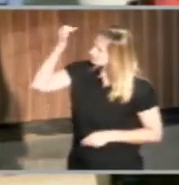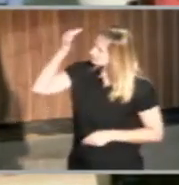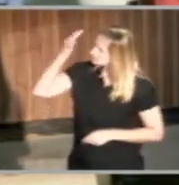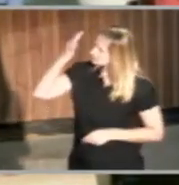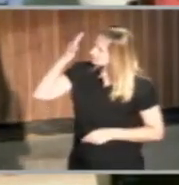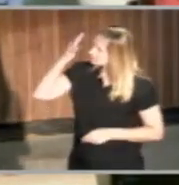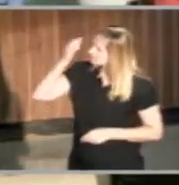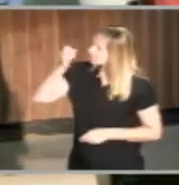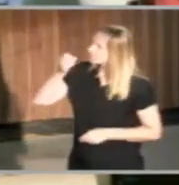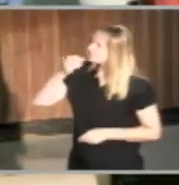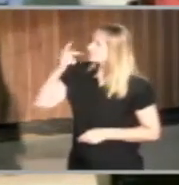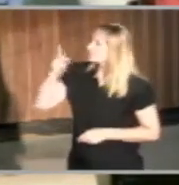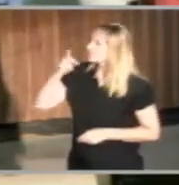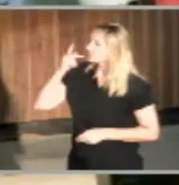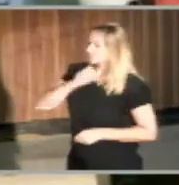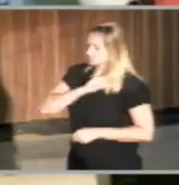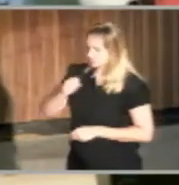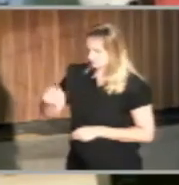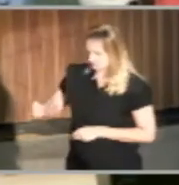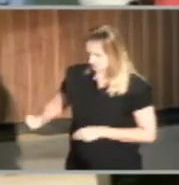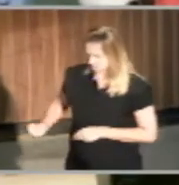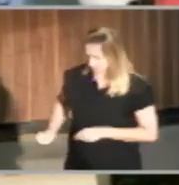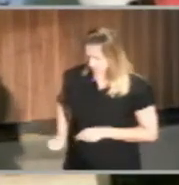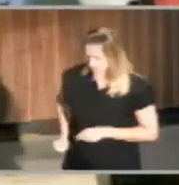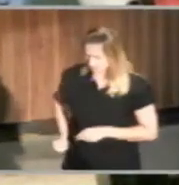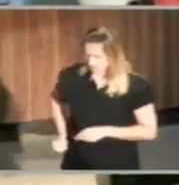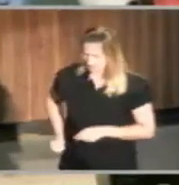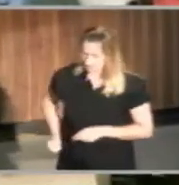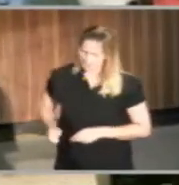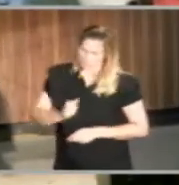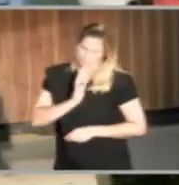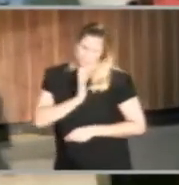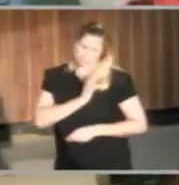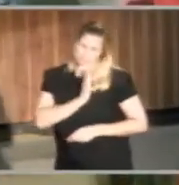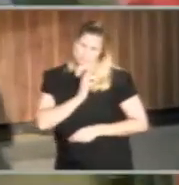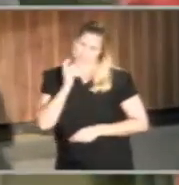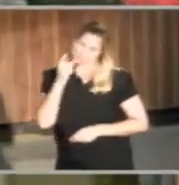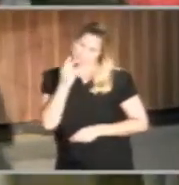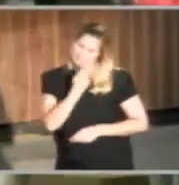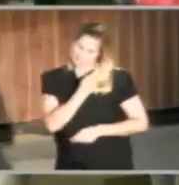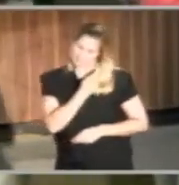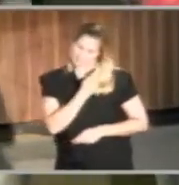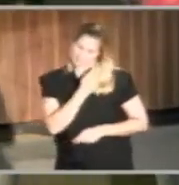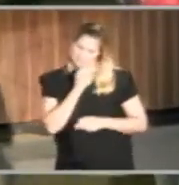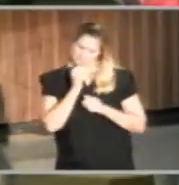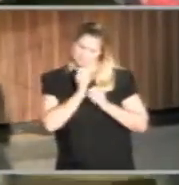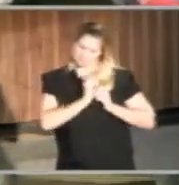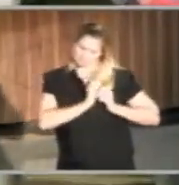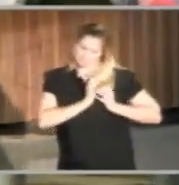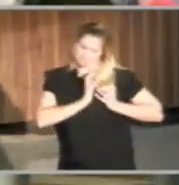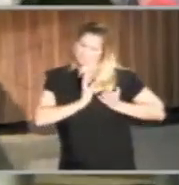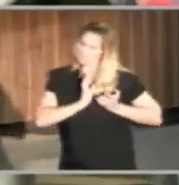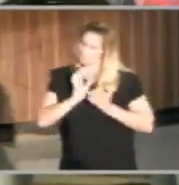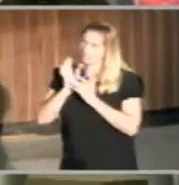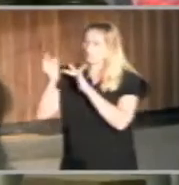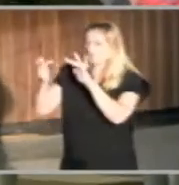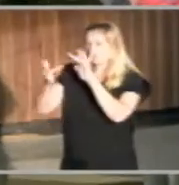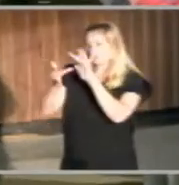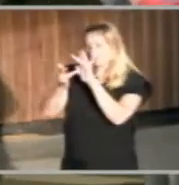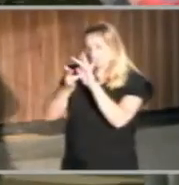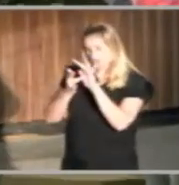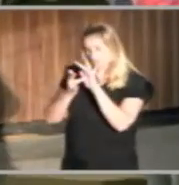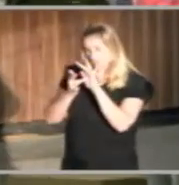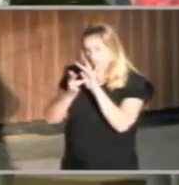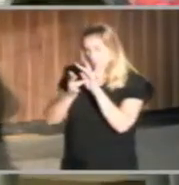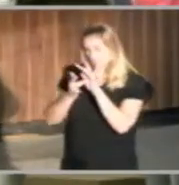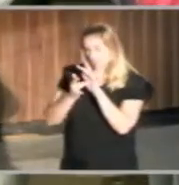bendita do Senhor, que os ouvidinhos dela, que o coração dela sejam abertos para Jesus, que os